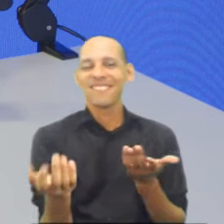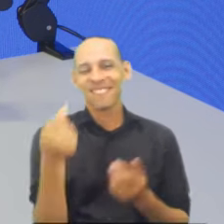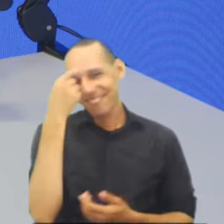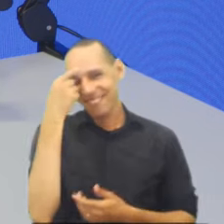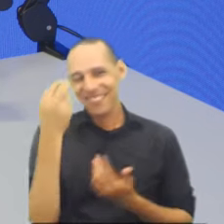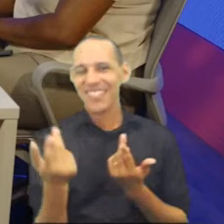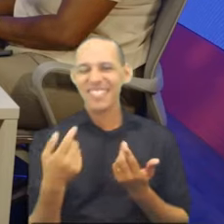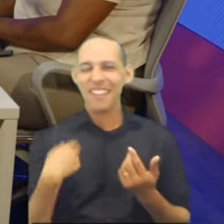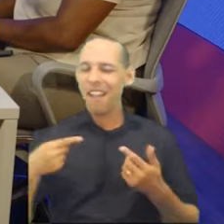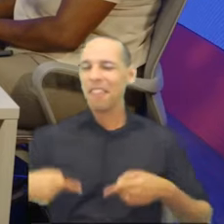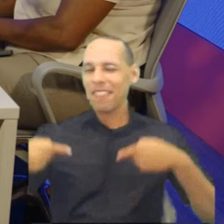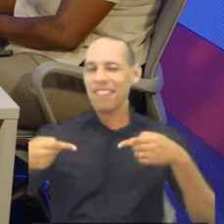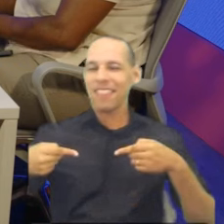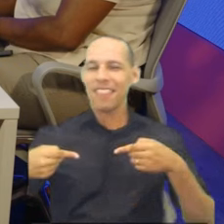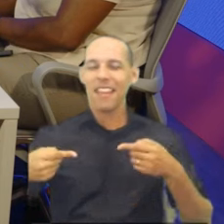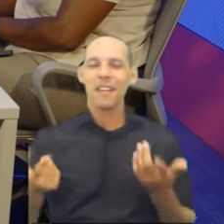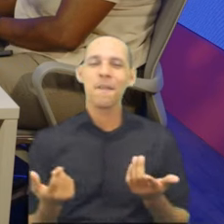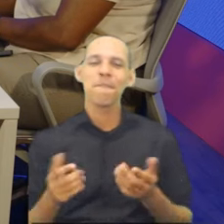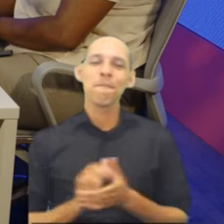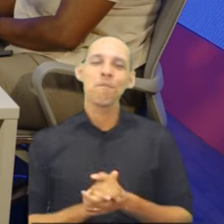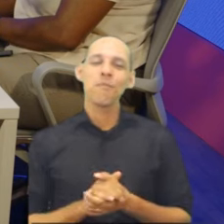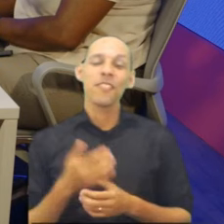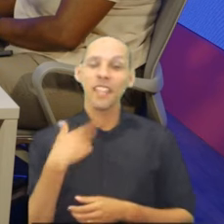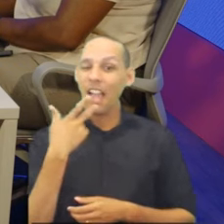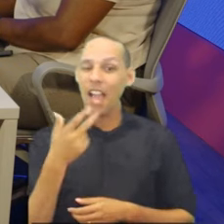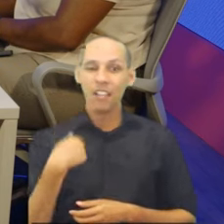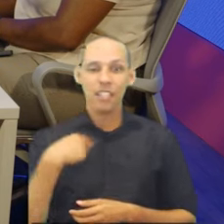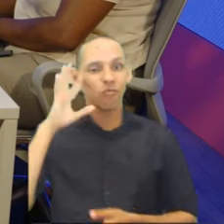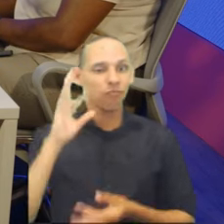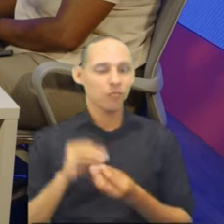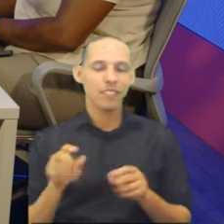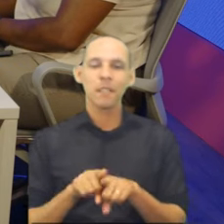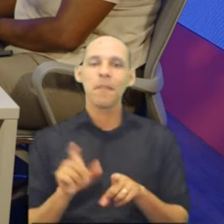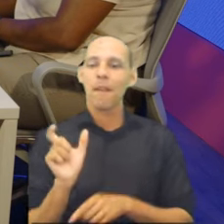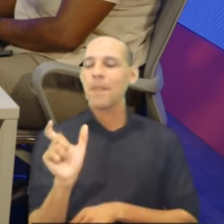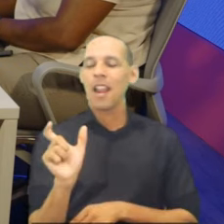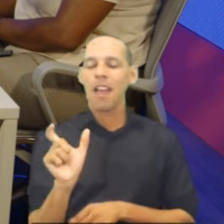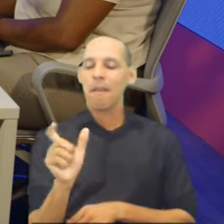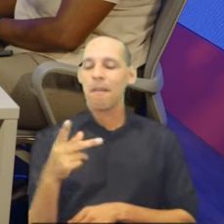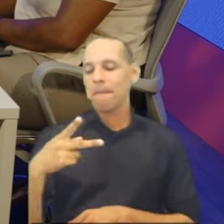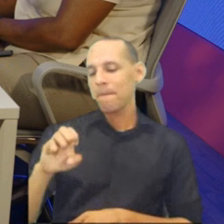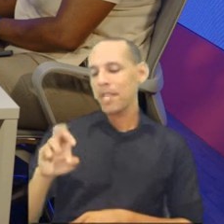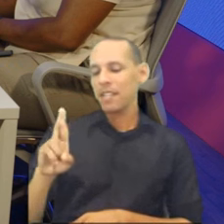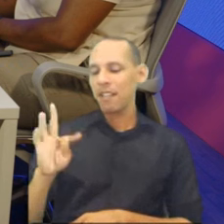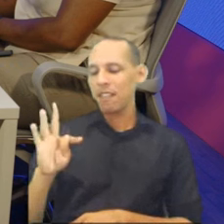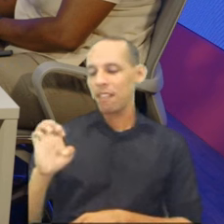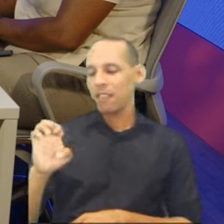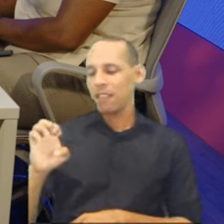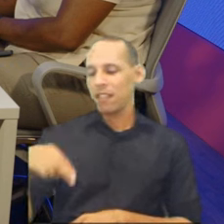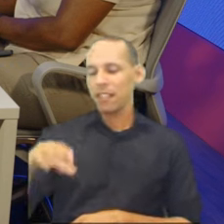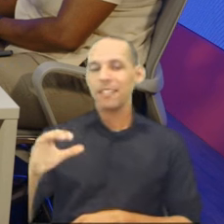igual eu vou polemizar um pouco eu vou dar o o o que eu entendo e o Por que a palavra pertencimento veio